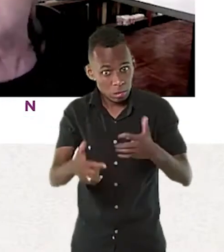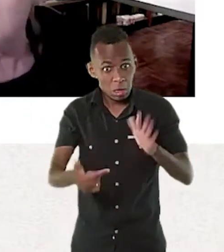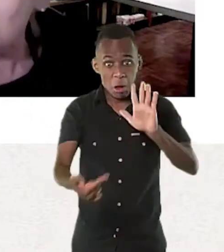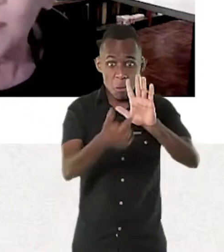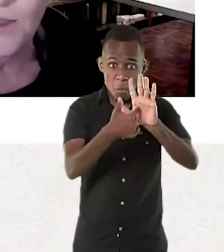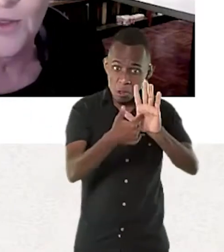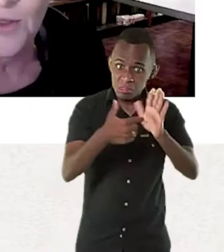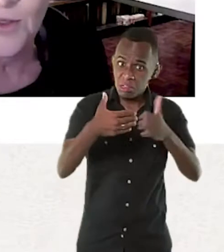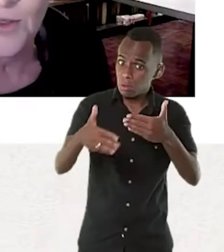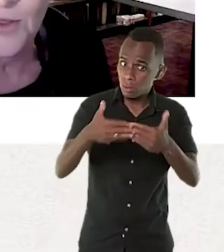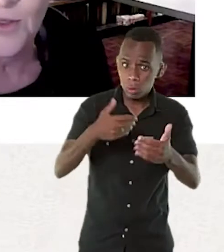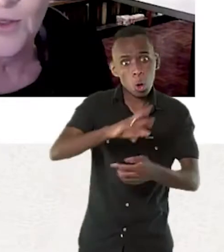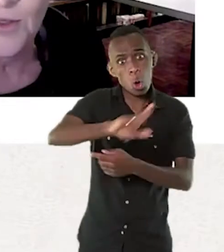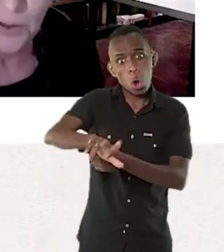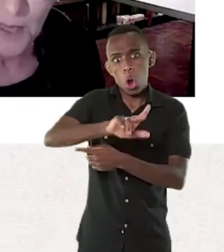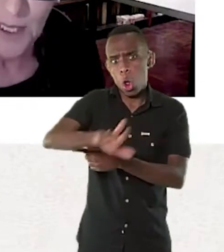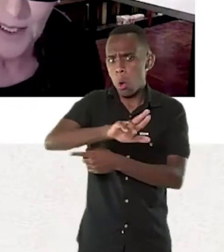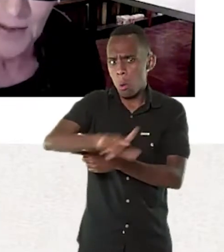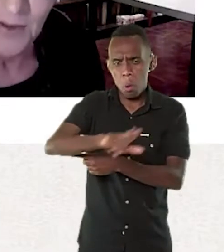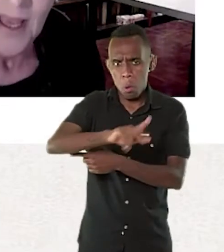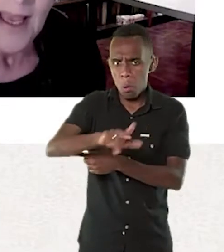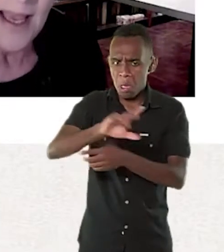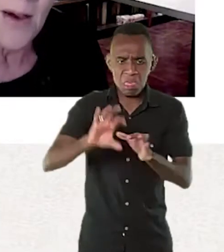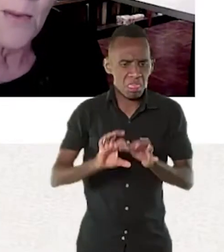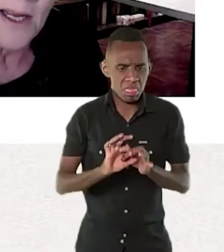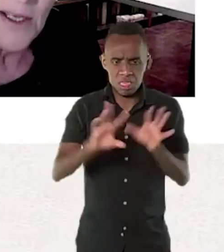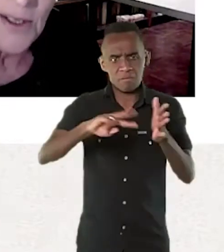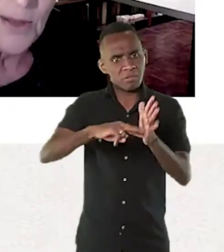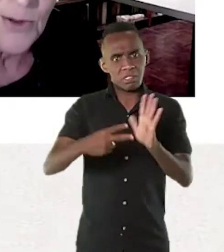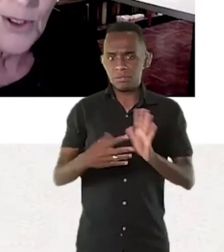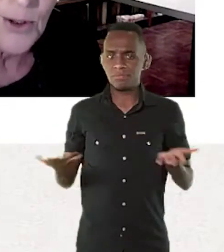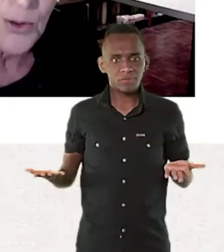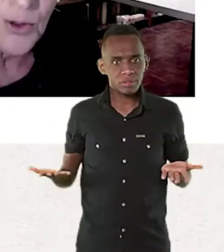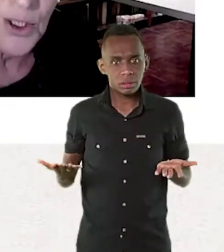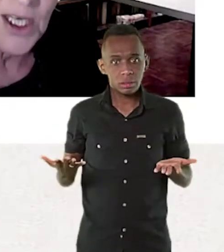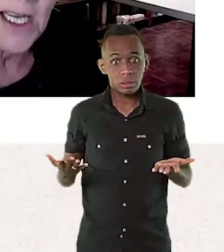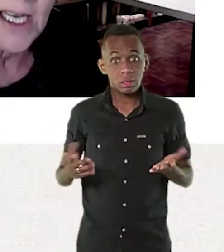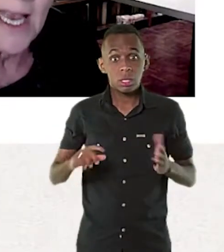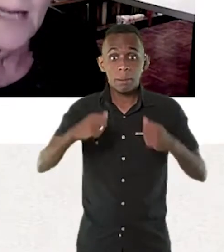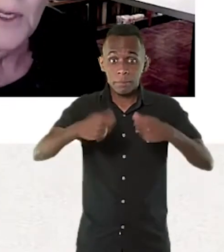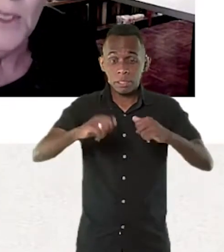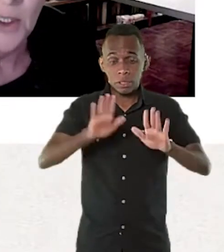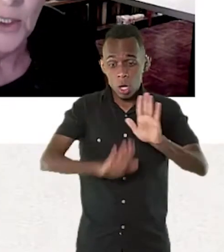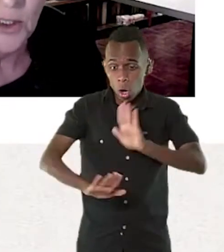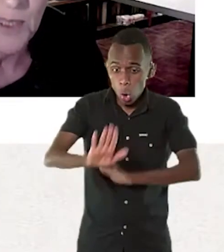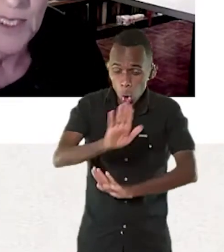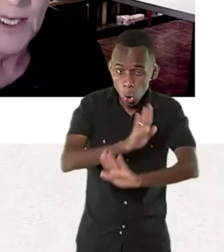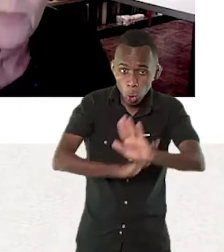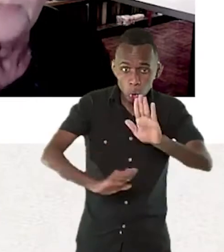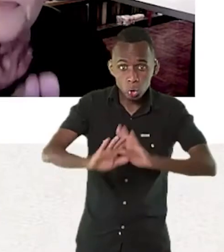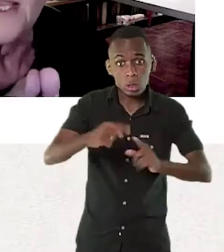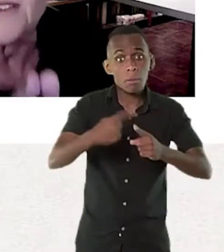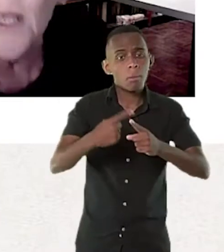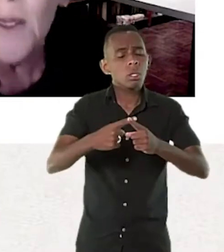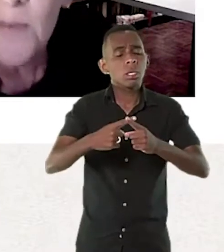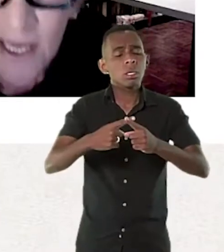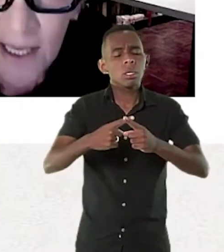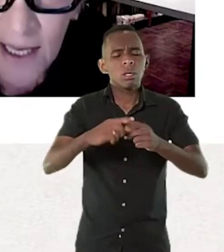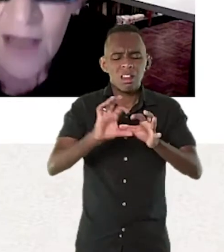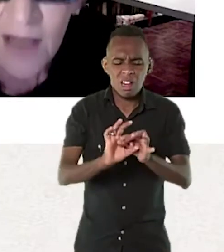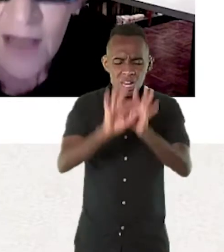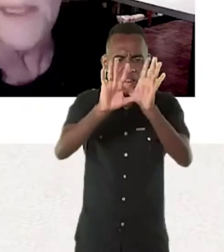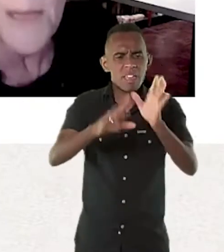qualquer coisa, não é uma questão de liberdade de expressão. É uma questão de se discutir que a liberdade de expressão